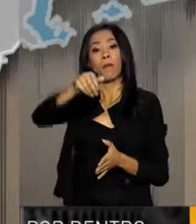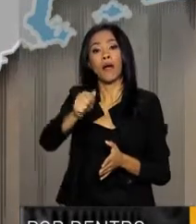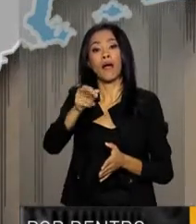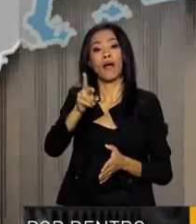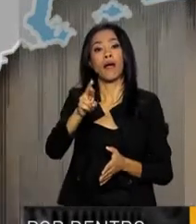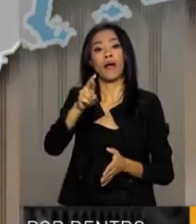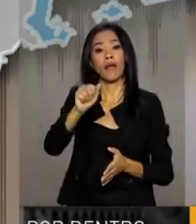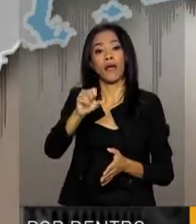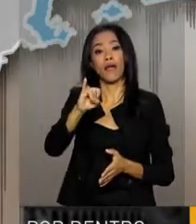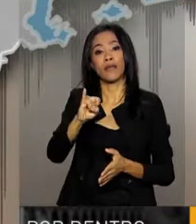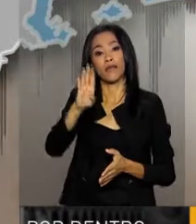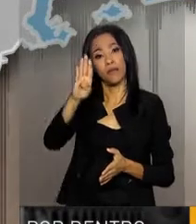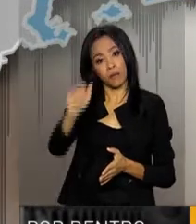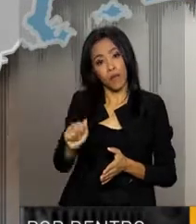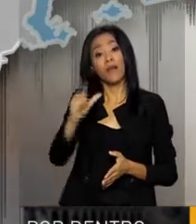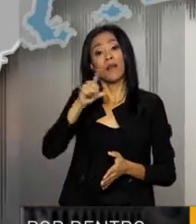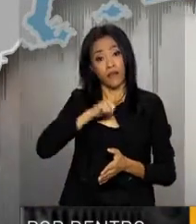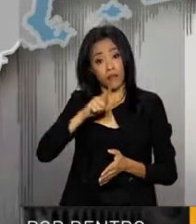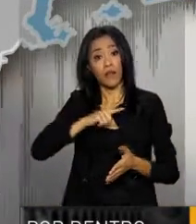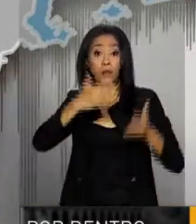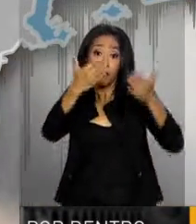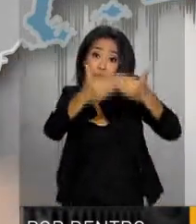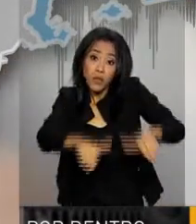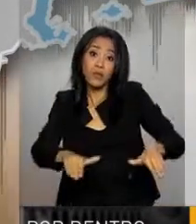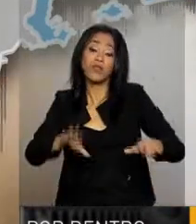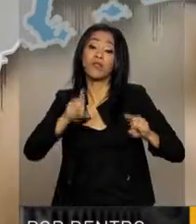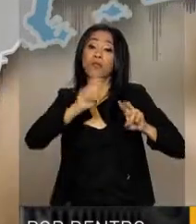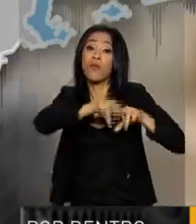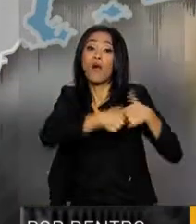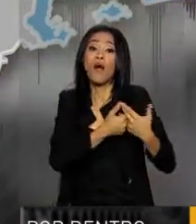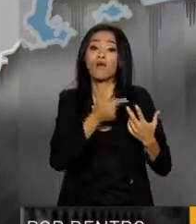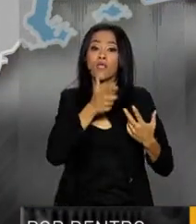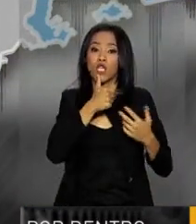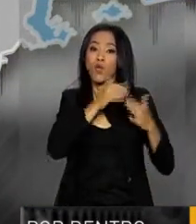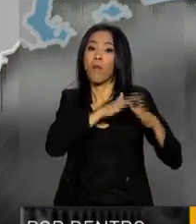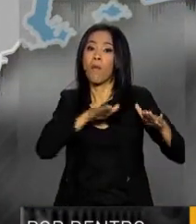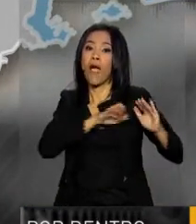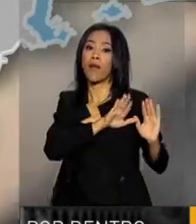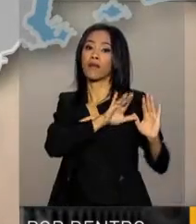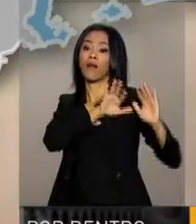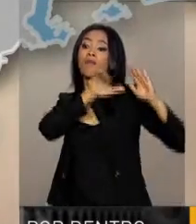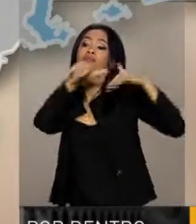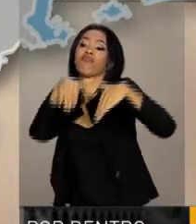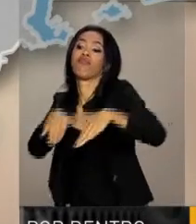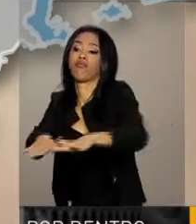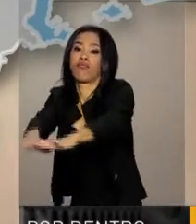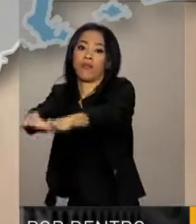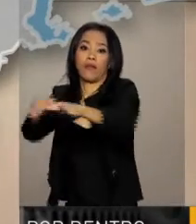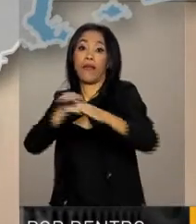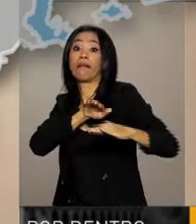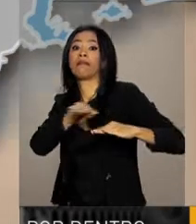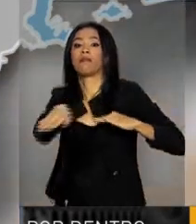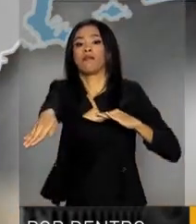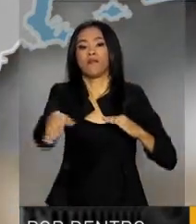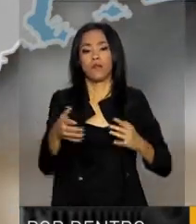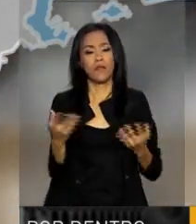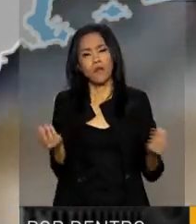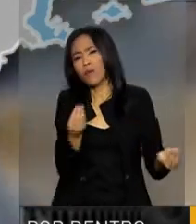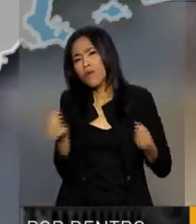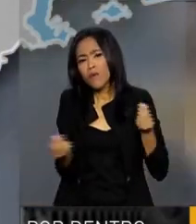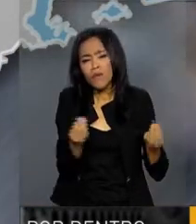até que ponto o senhor deve pode interferir pode ajudar nessa questão através do